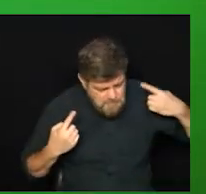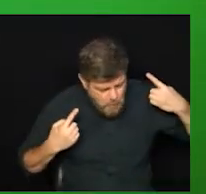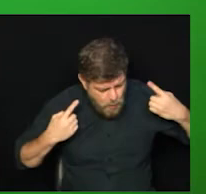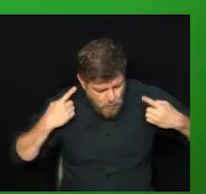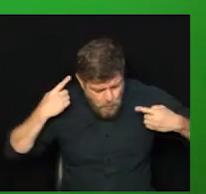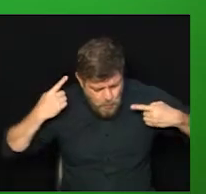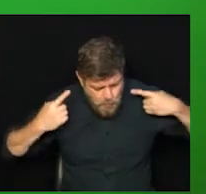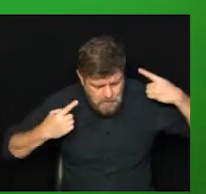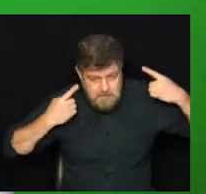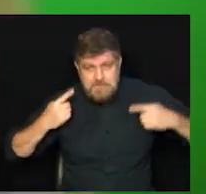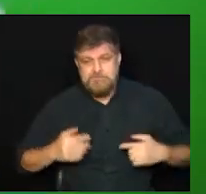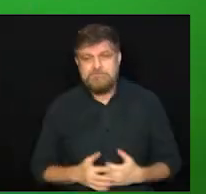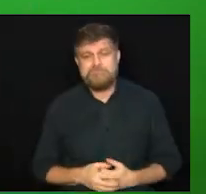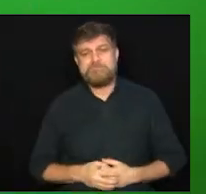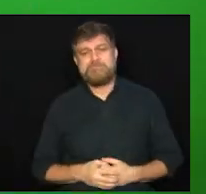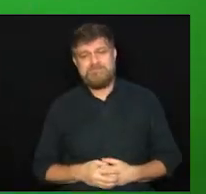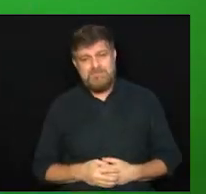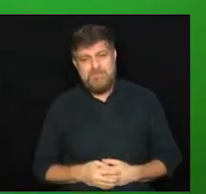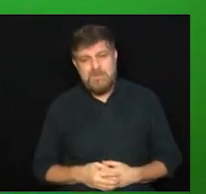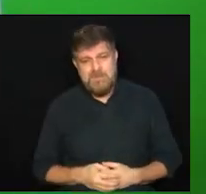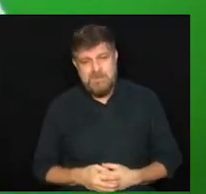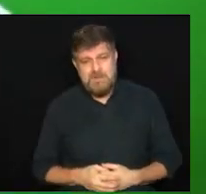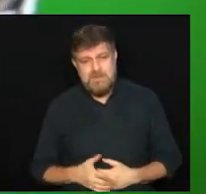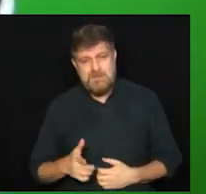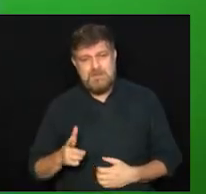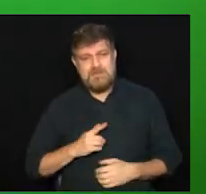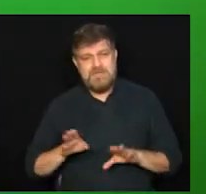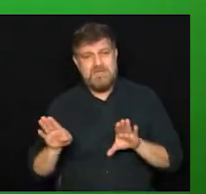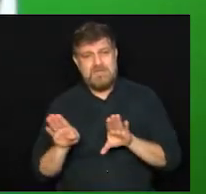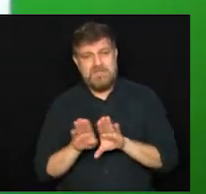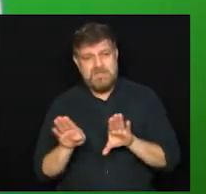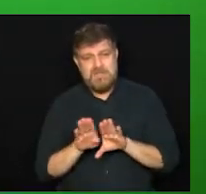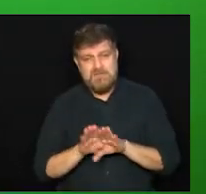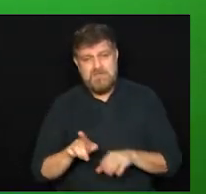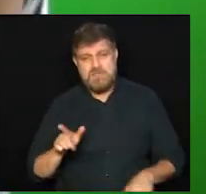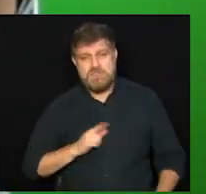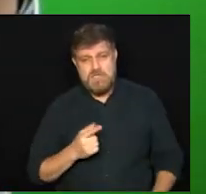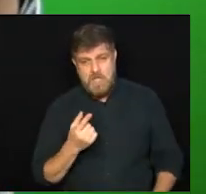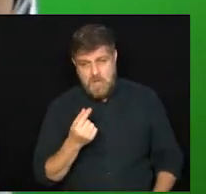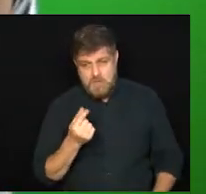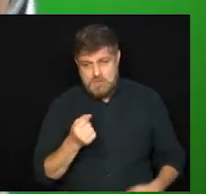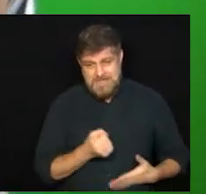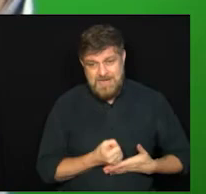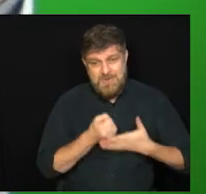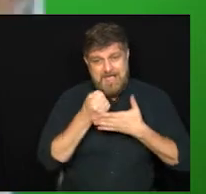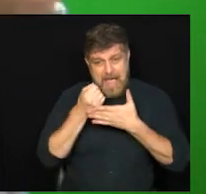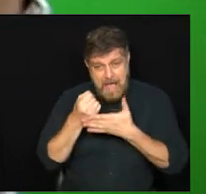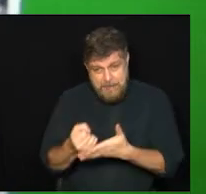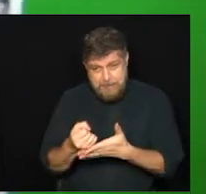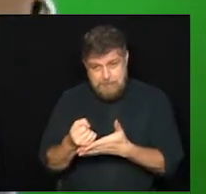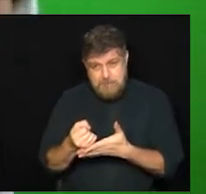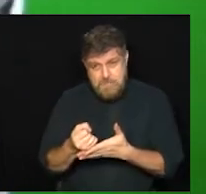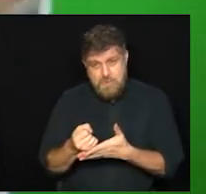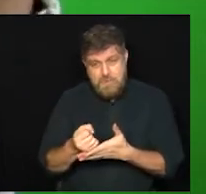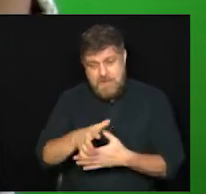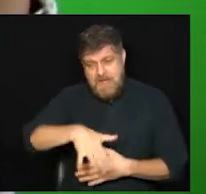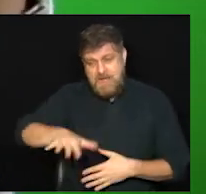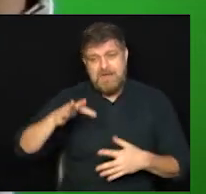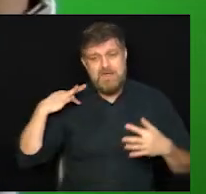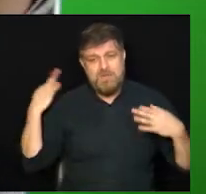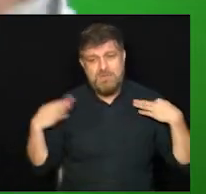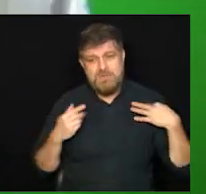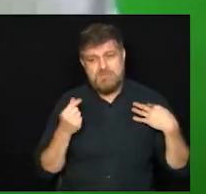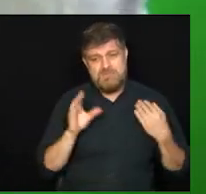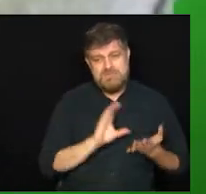Para finalizar, nós tínhamos um fator que é o Fundo de Apoio ao Turismo, né? Esse Fundo de Apoio ao